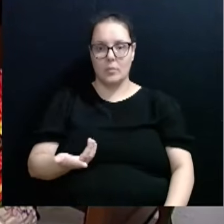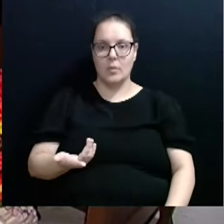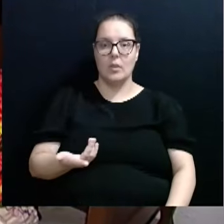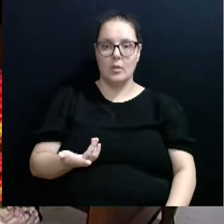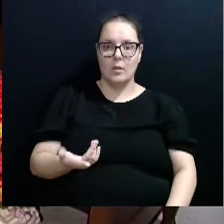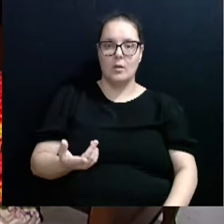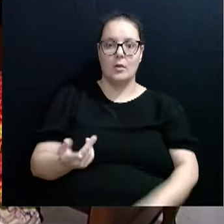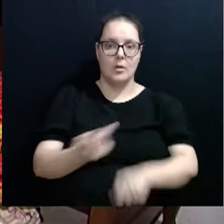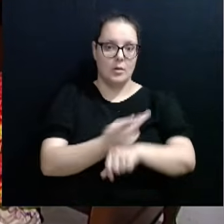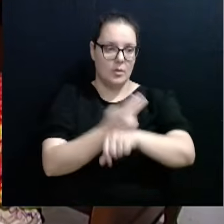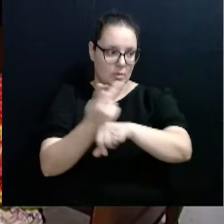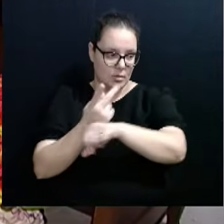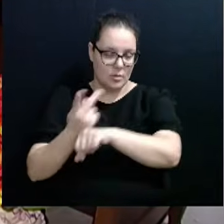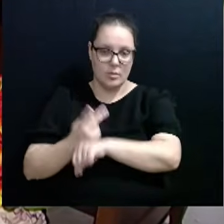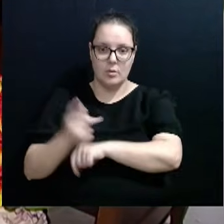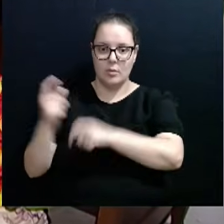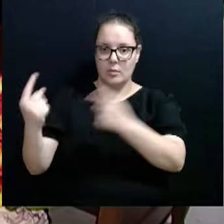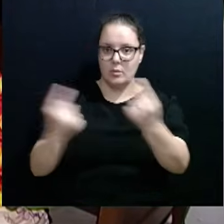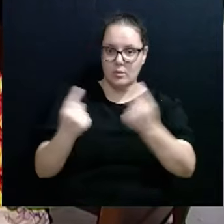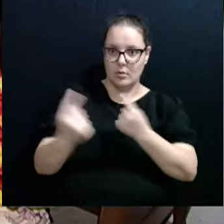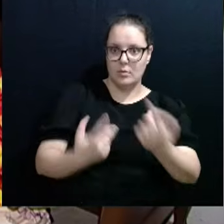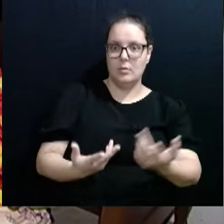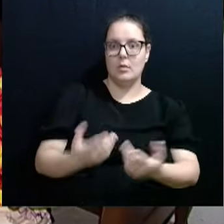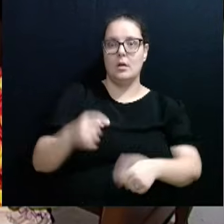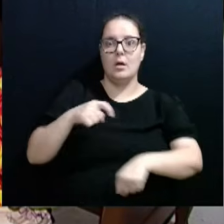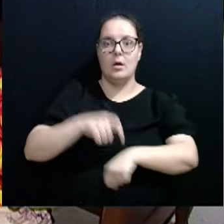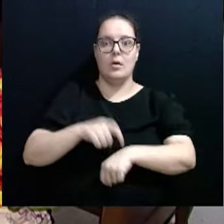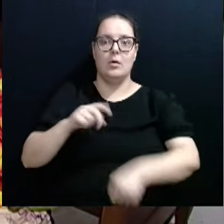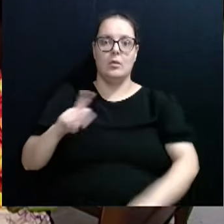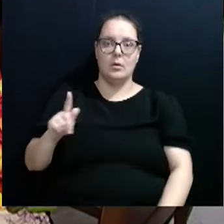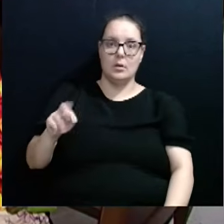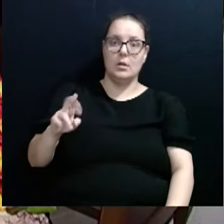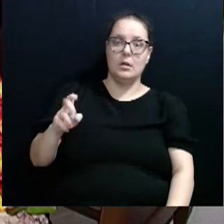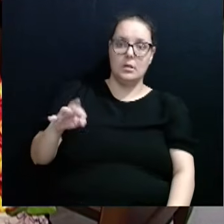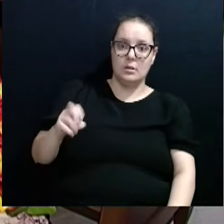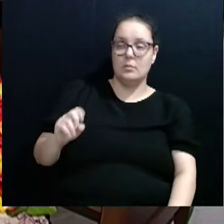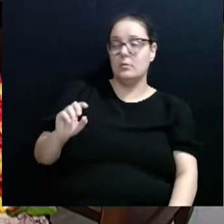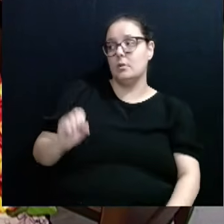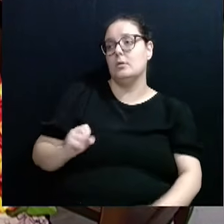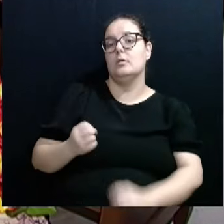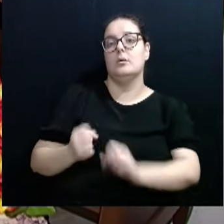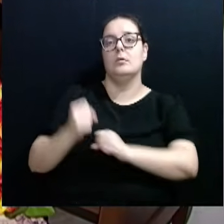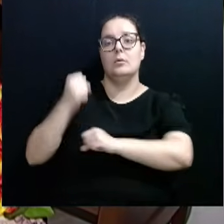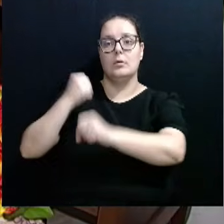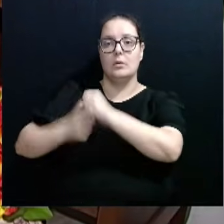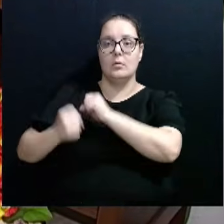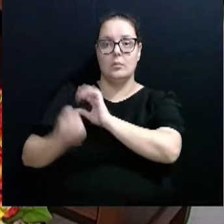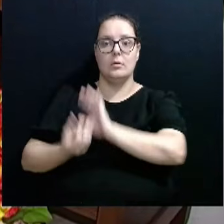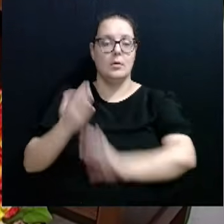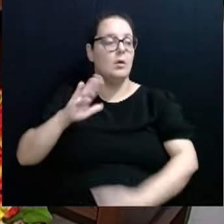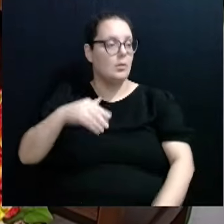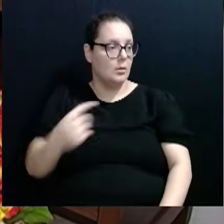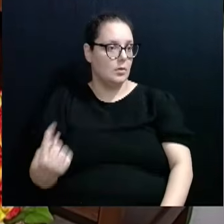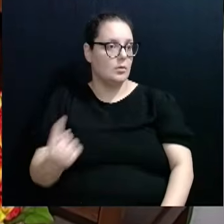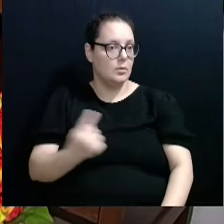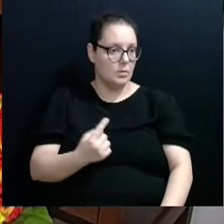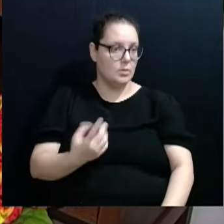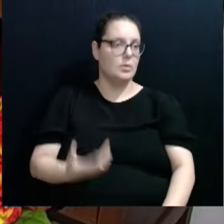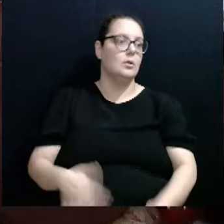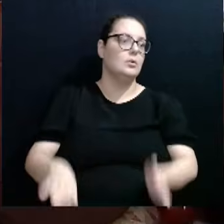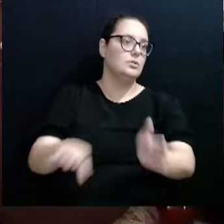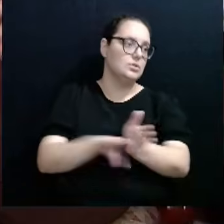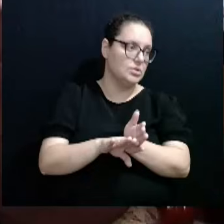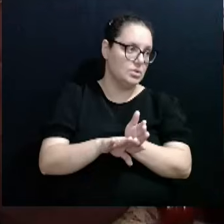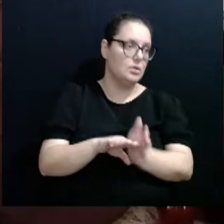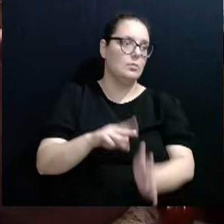Né? A Hora do Garimpo, que surgiu ano passado. Que é quando chega uma peça. Quando chega a peça já